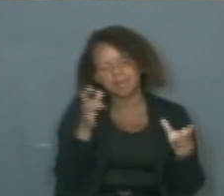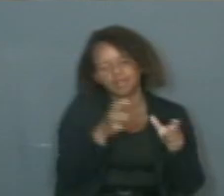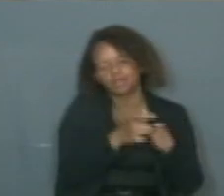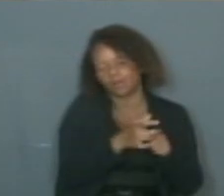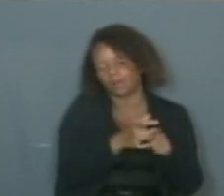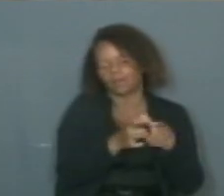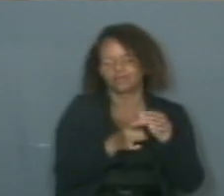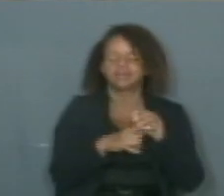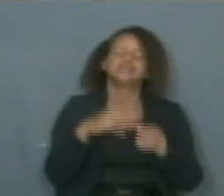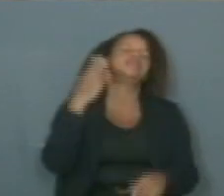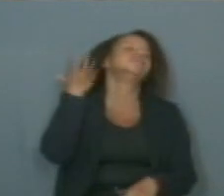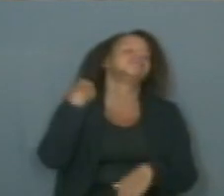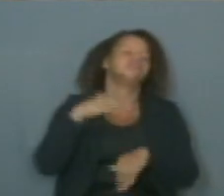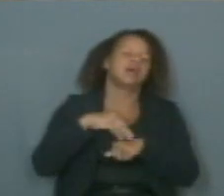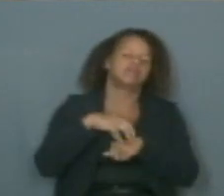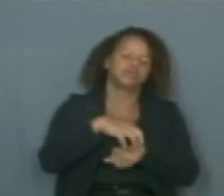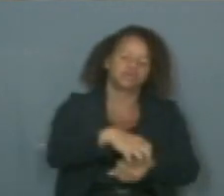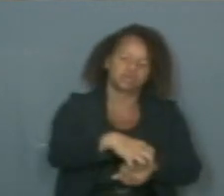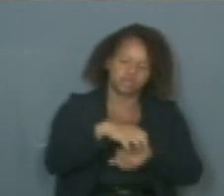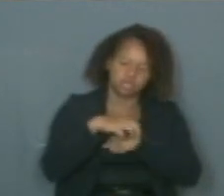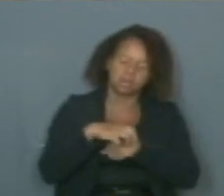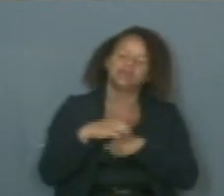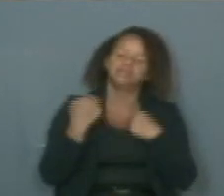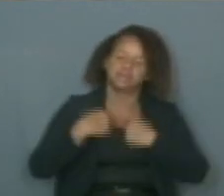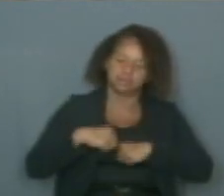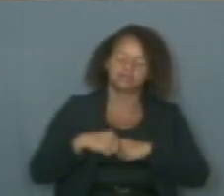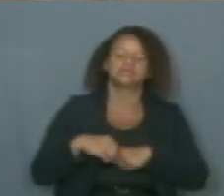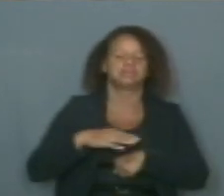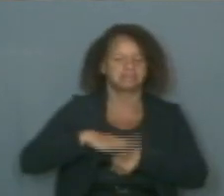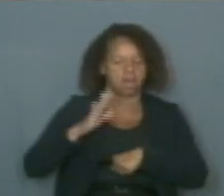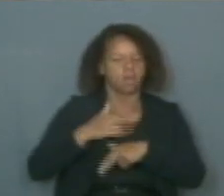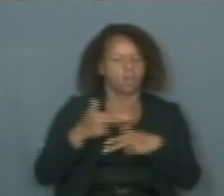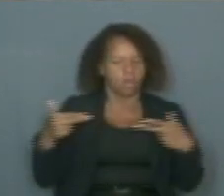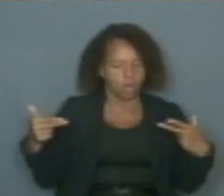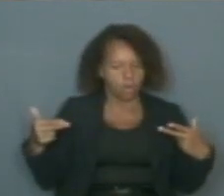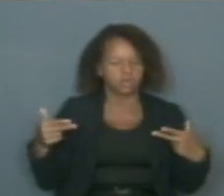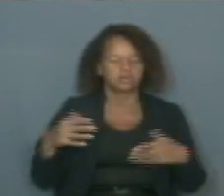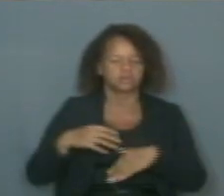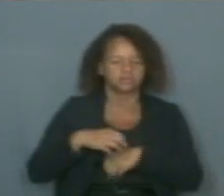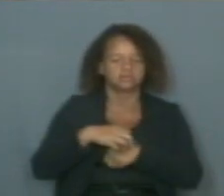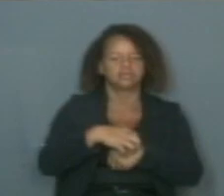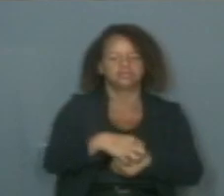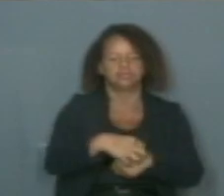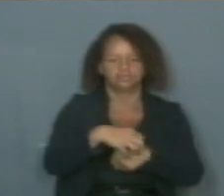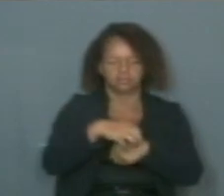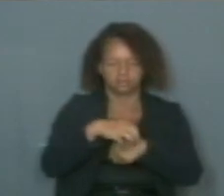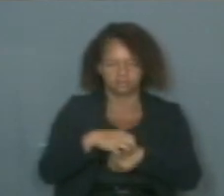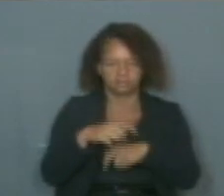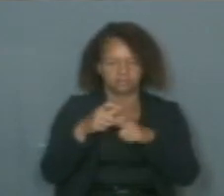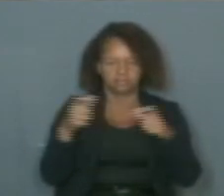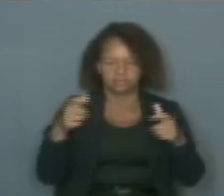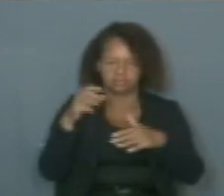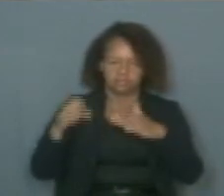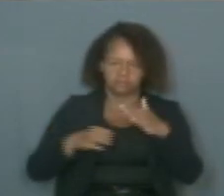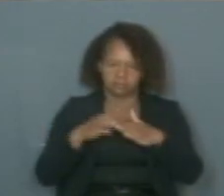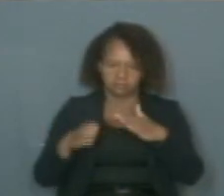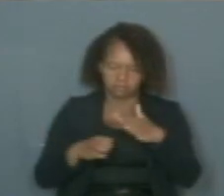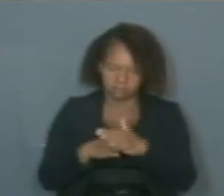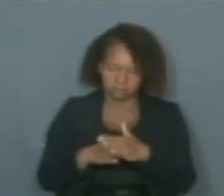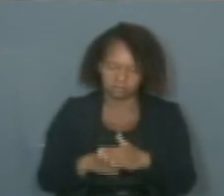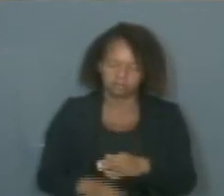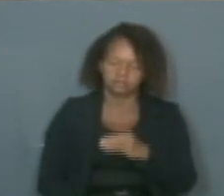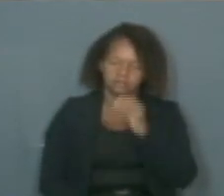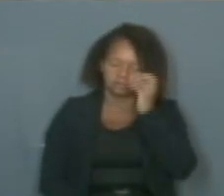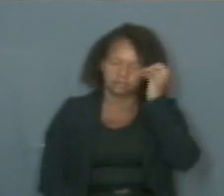gente sabe que o transporte precisa de muita coisa ainda. Como os transportes, as grandes empresas têm